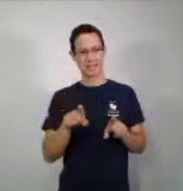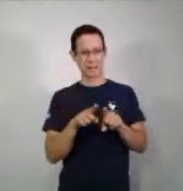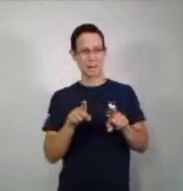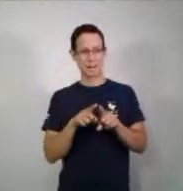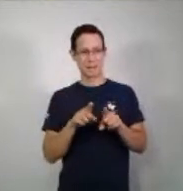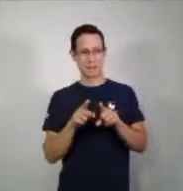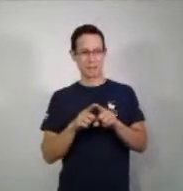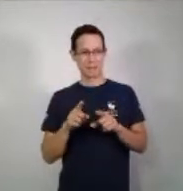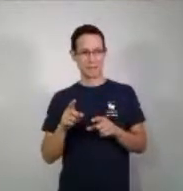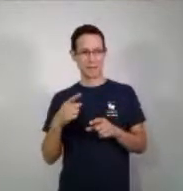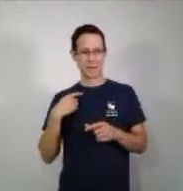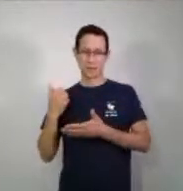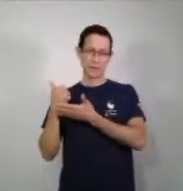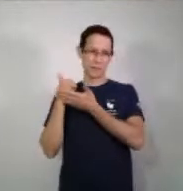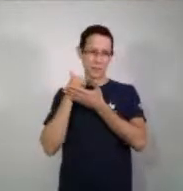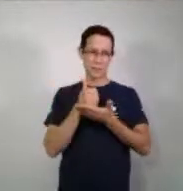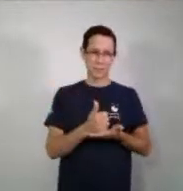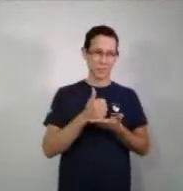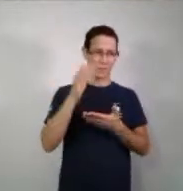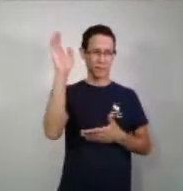Brasil e ficou com ele até o fim dos dias, né?